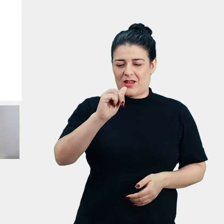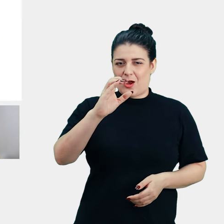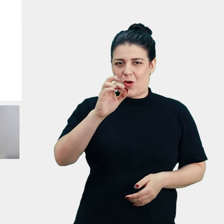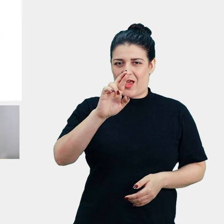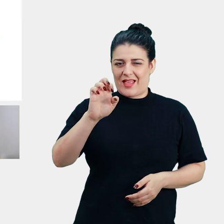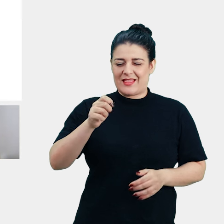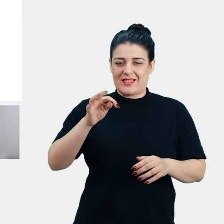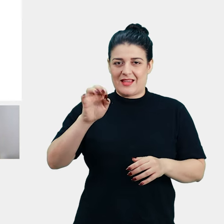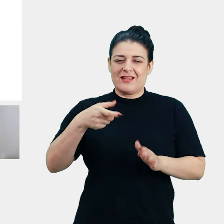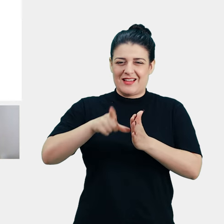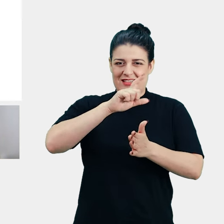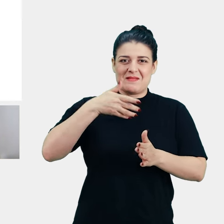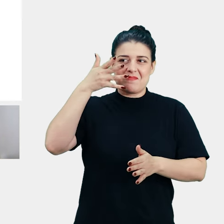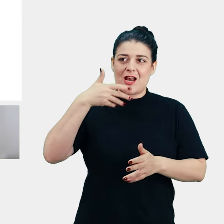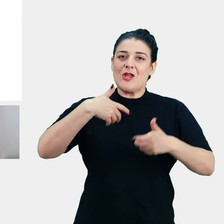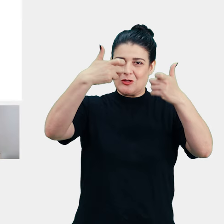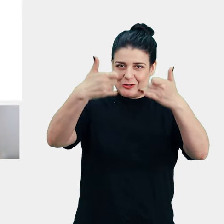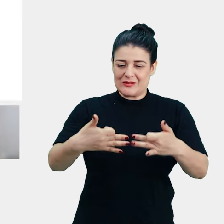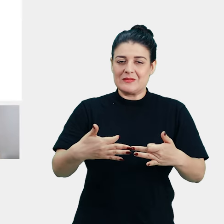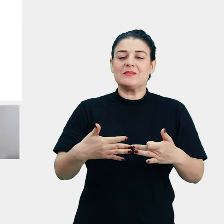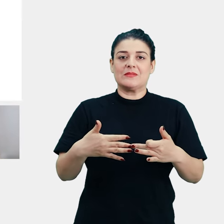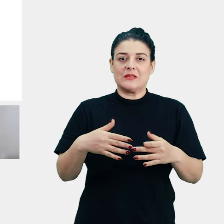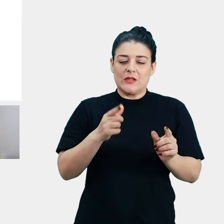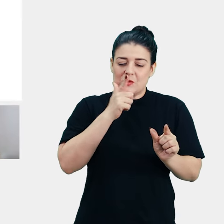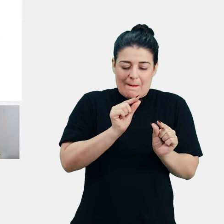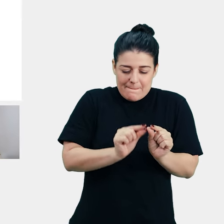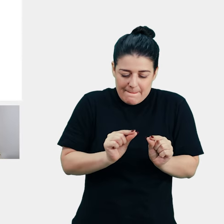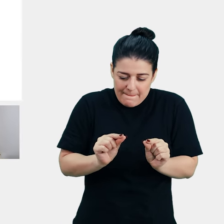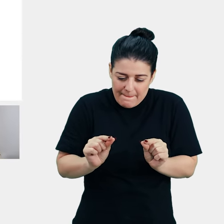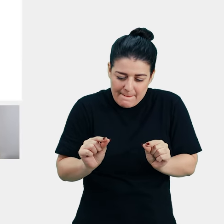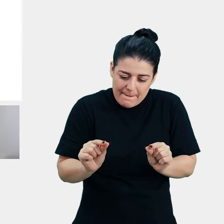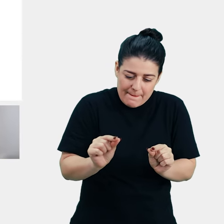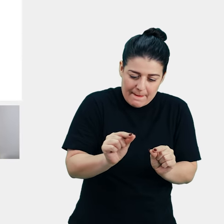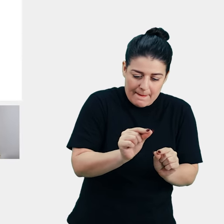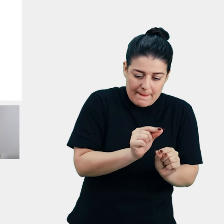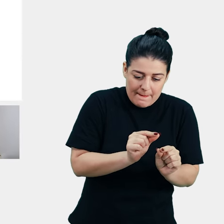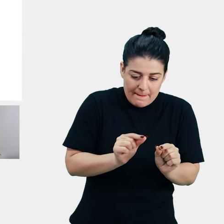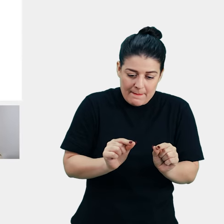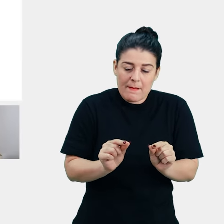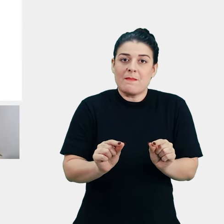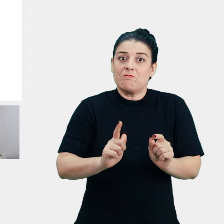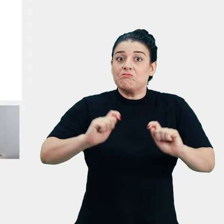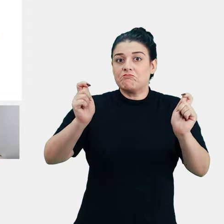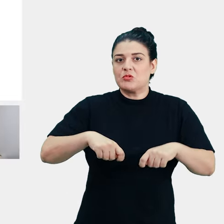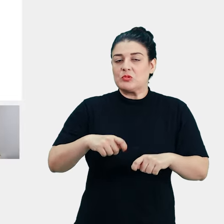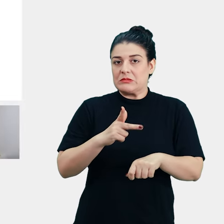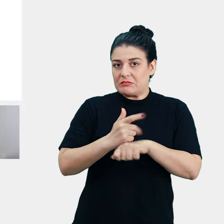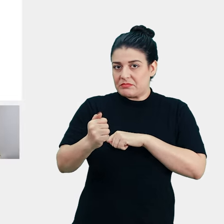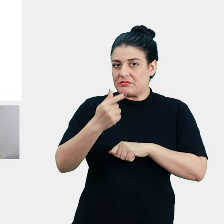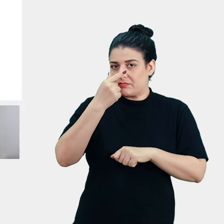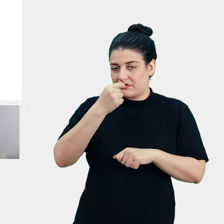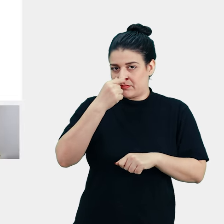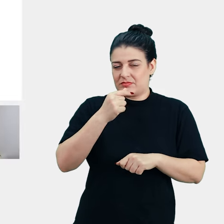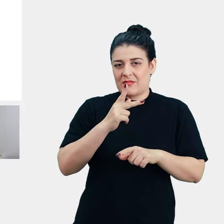palestra, tá? E adquiri frações, essas frações também foram promissoras, algumas delas para o